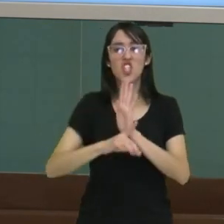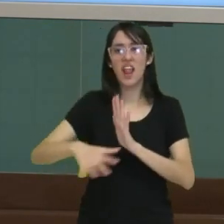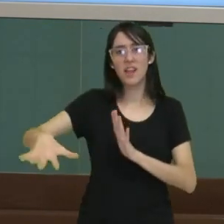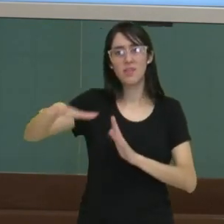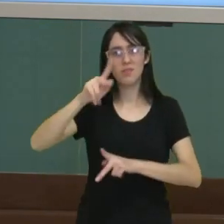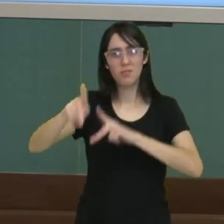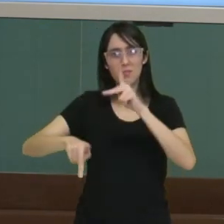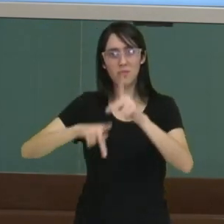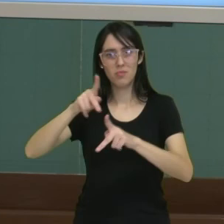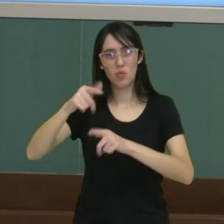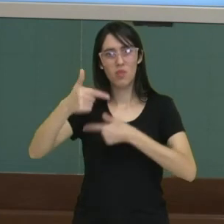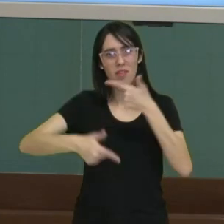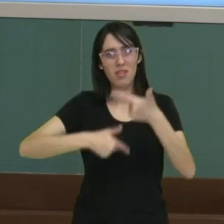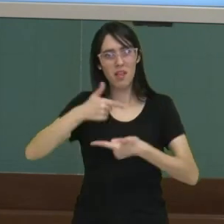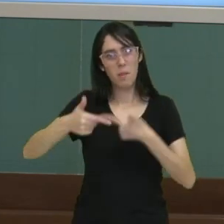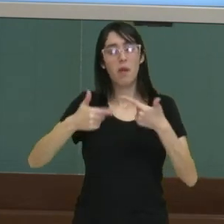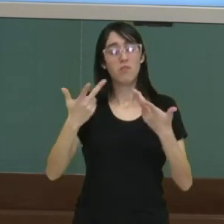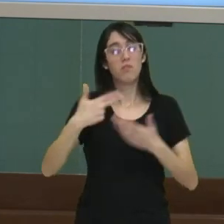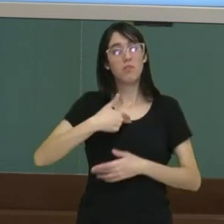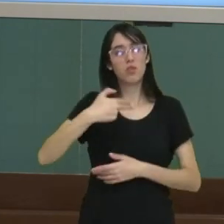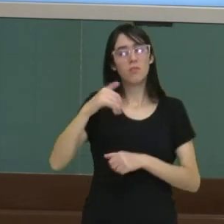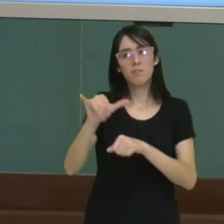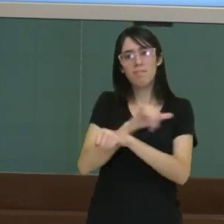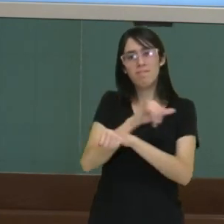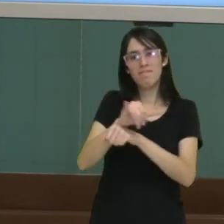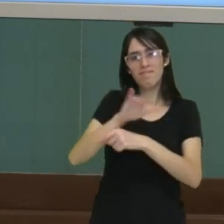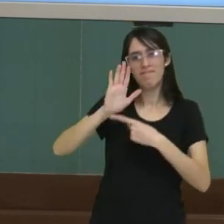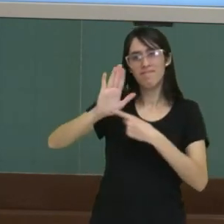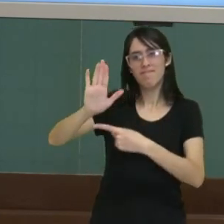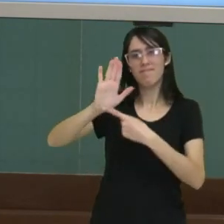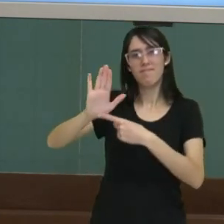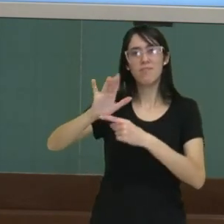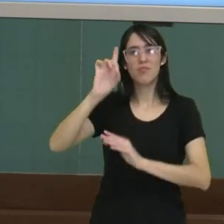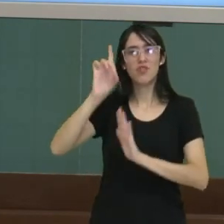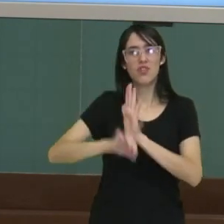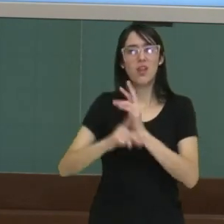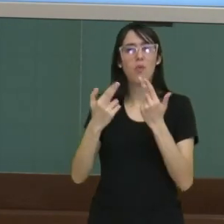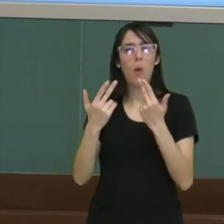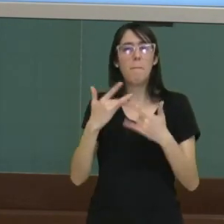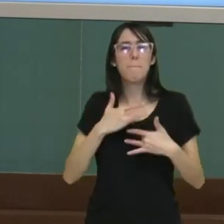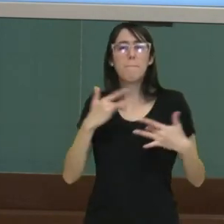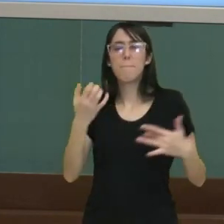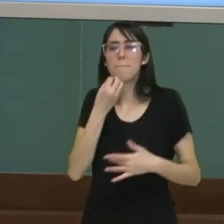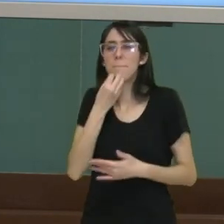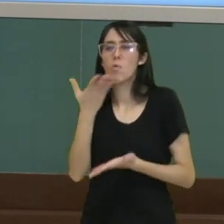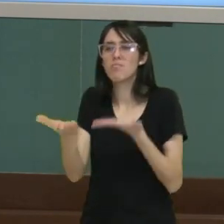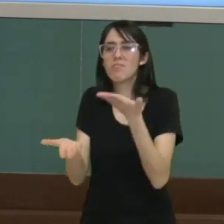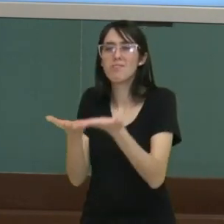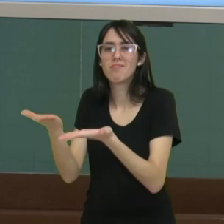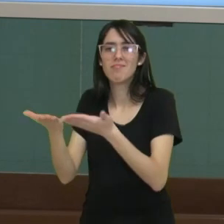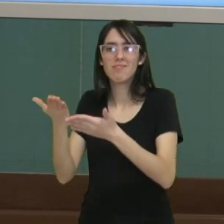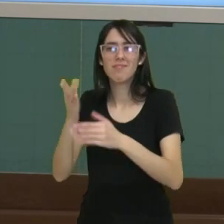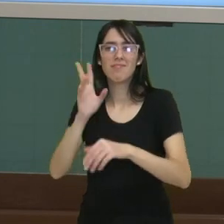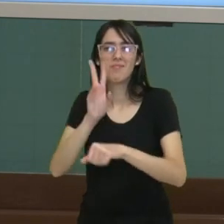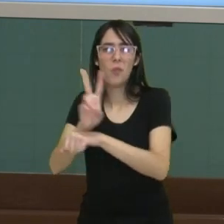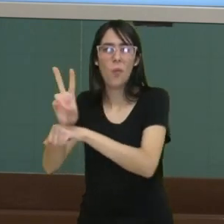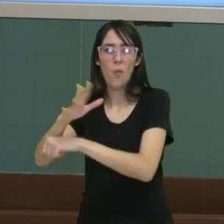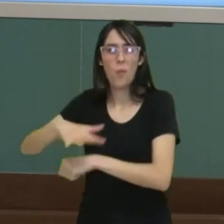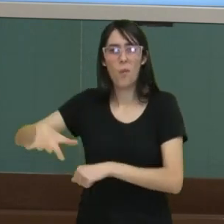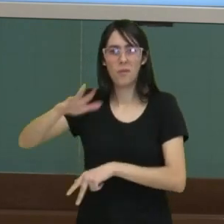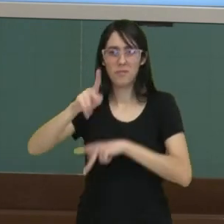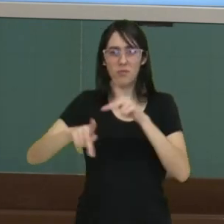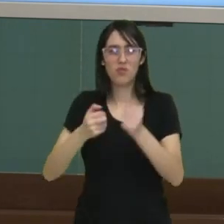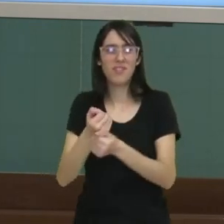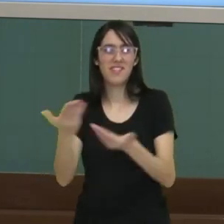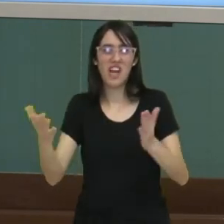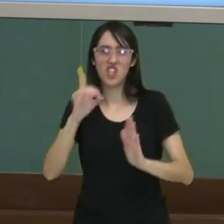eram apresentados ao povo como concessão bondade do presidente, né? Então, era a bondade de Vargas que ele dava esses direitos ao povo.